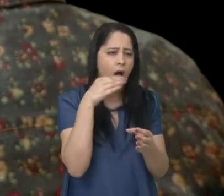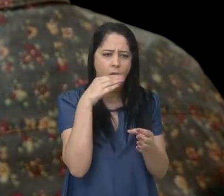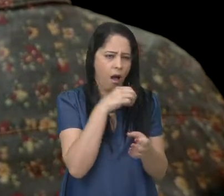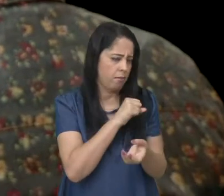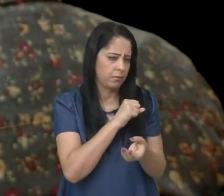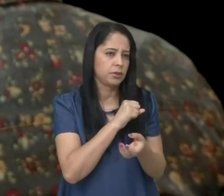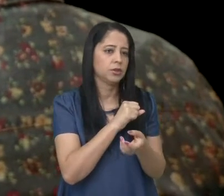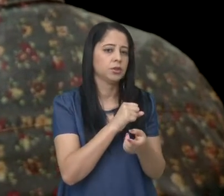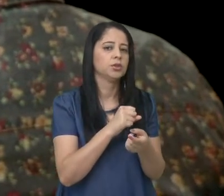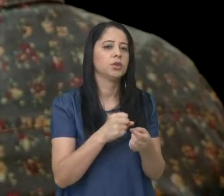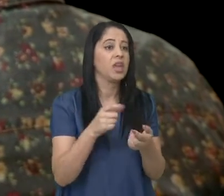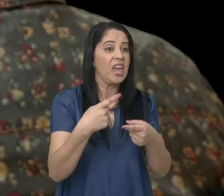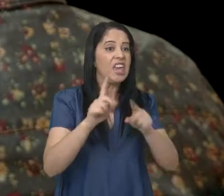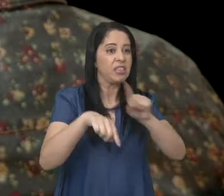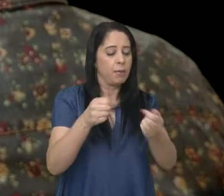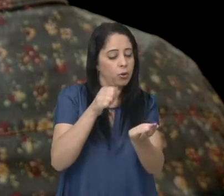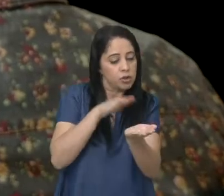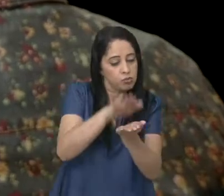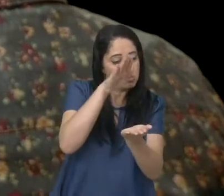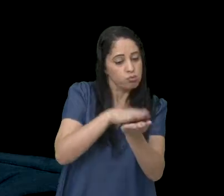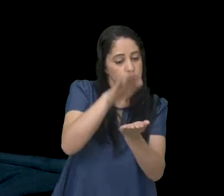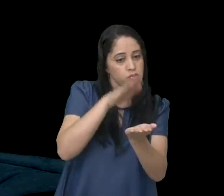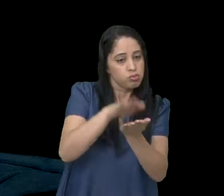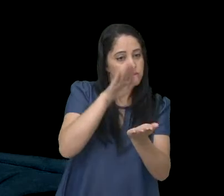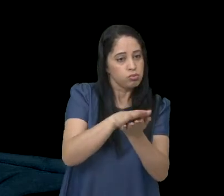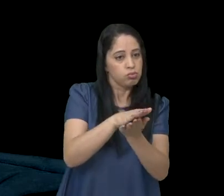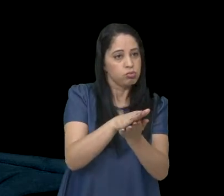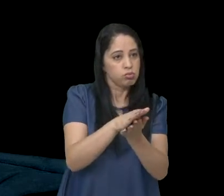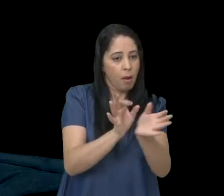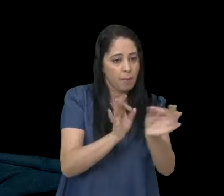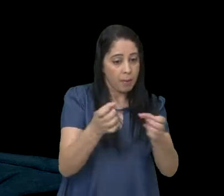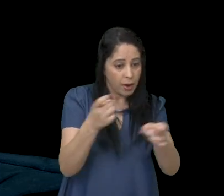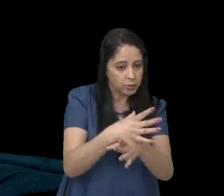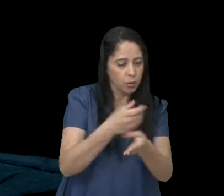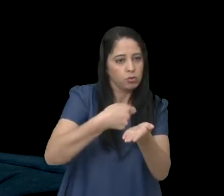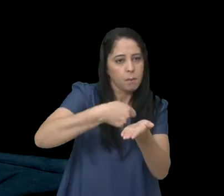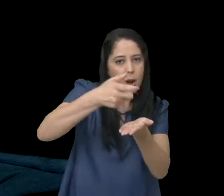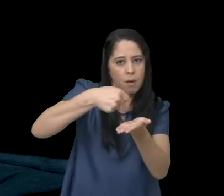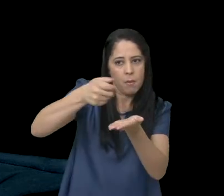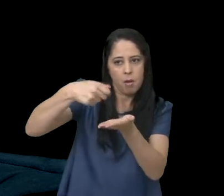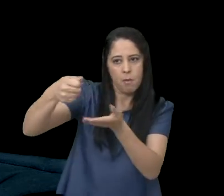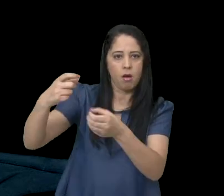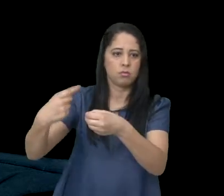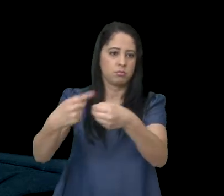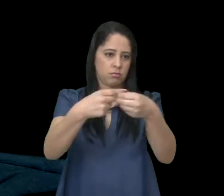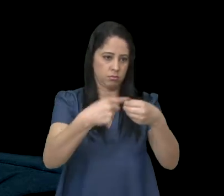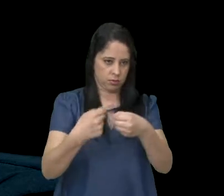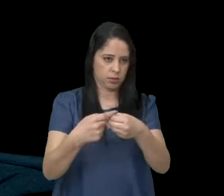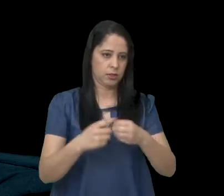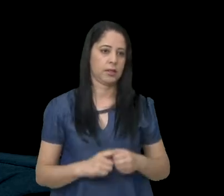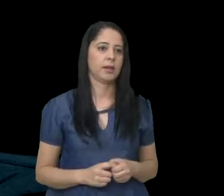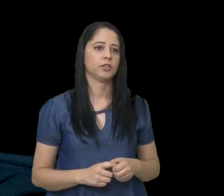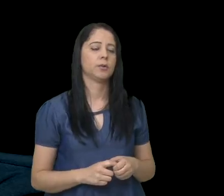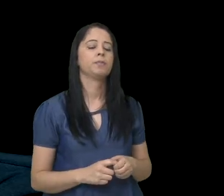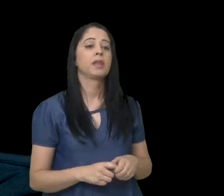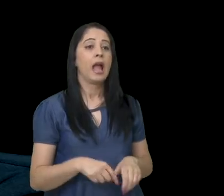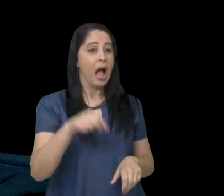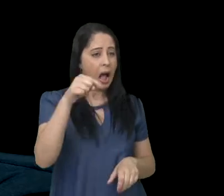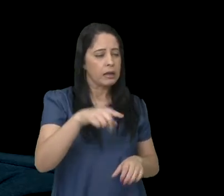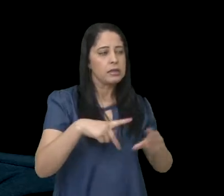rápidas para que fosse impressa em cada cidade. Nós fizemos aqui vários seminários, trouxemos a